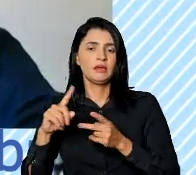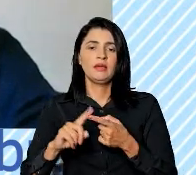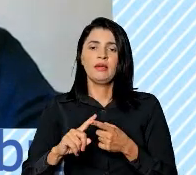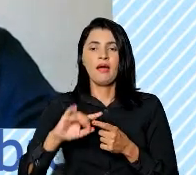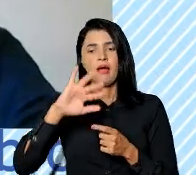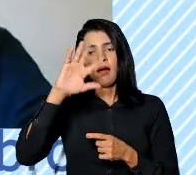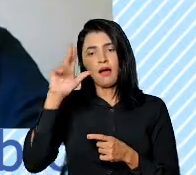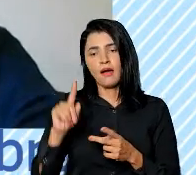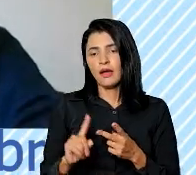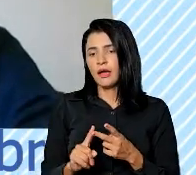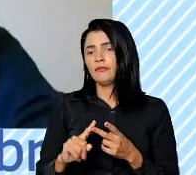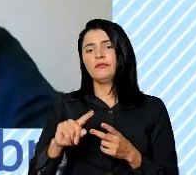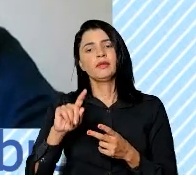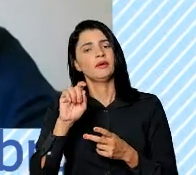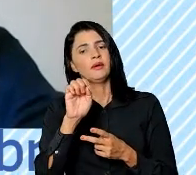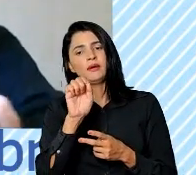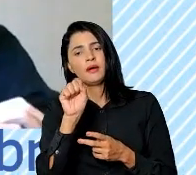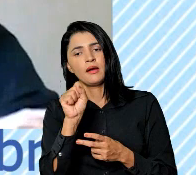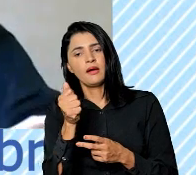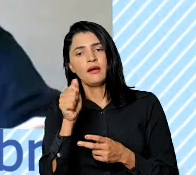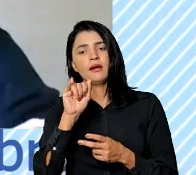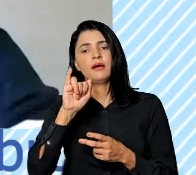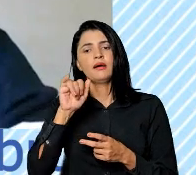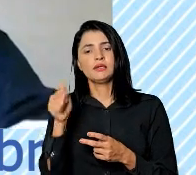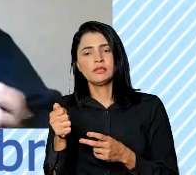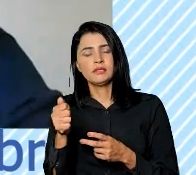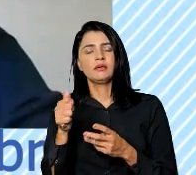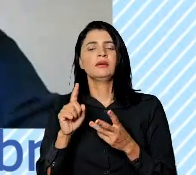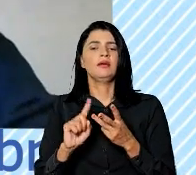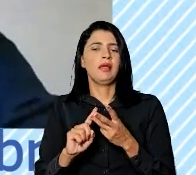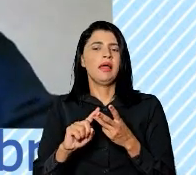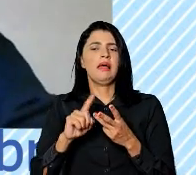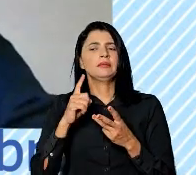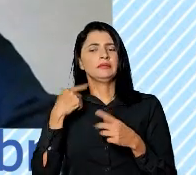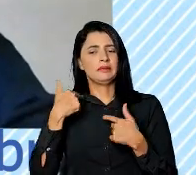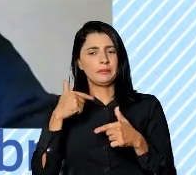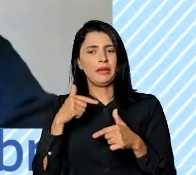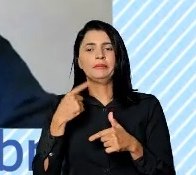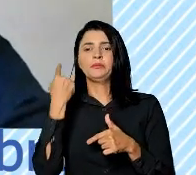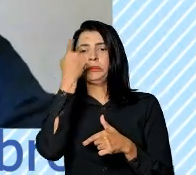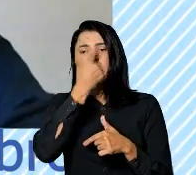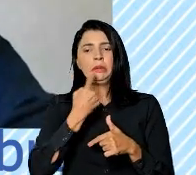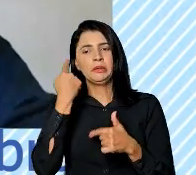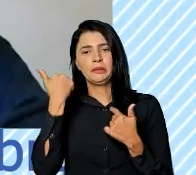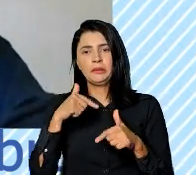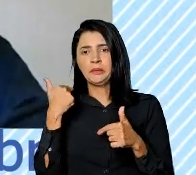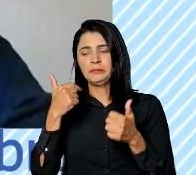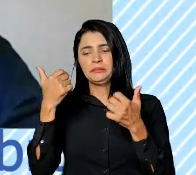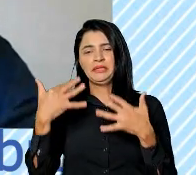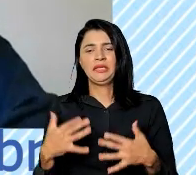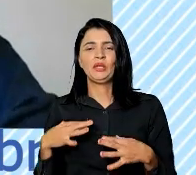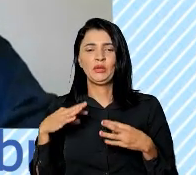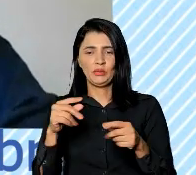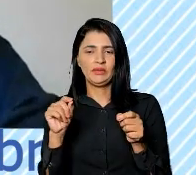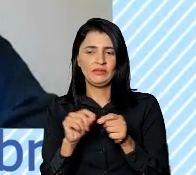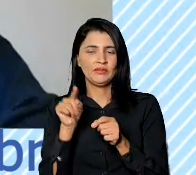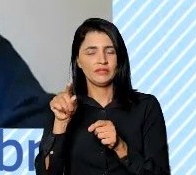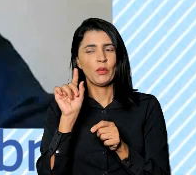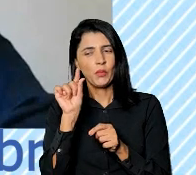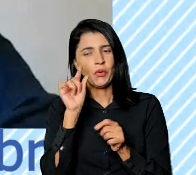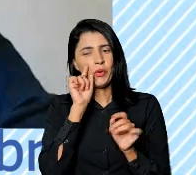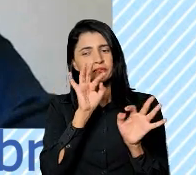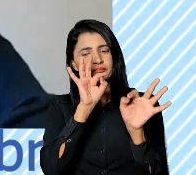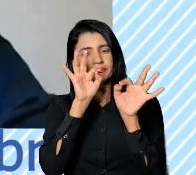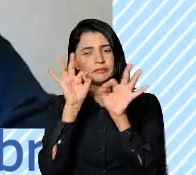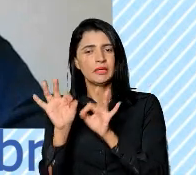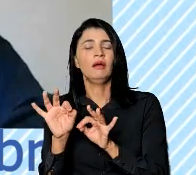juízes portugueses. Foi um trabalho muito interessante. Eu teria que ter mais uma hora para contar tudo o que foi feito. A senhora acompanhou um pouco, foi